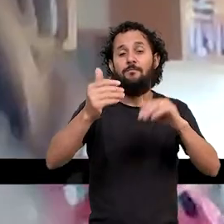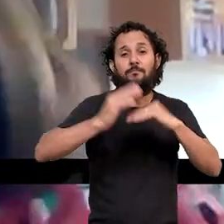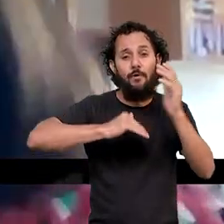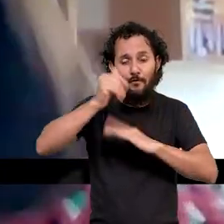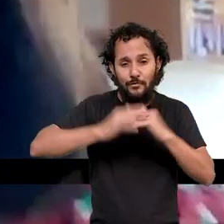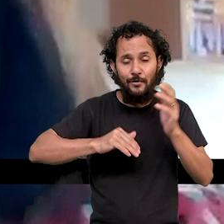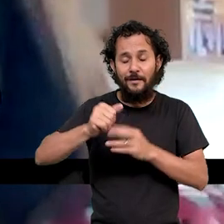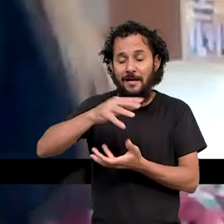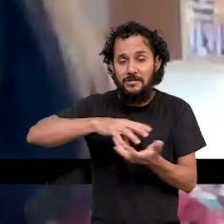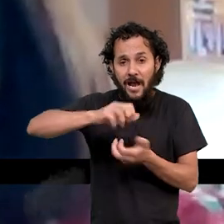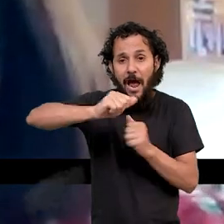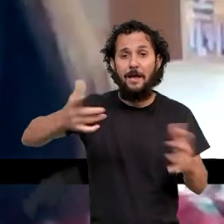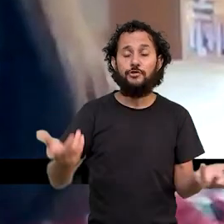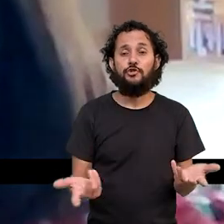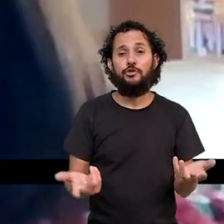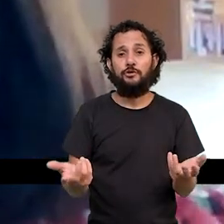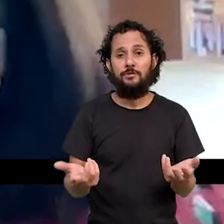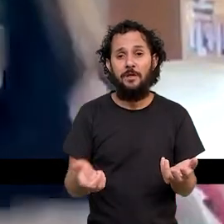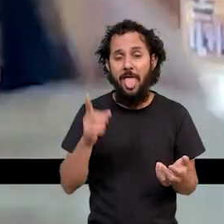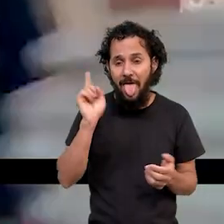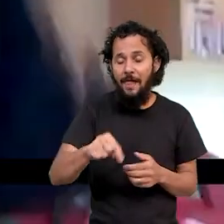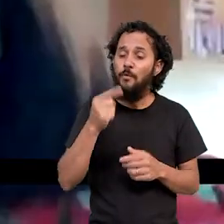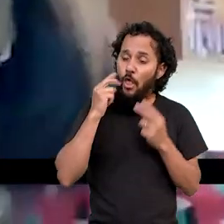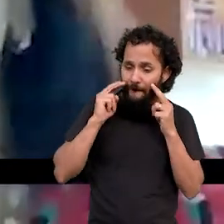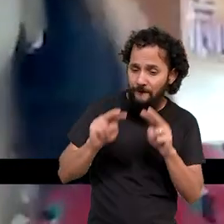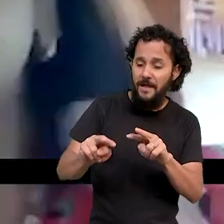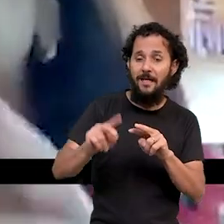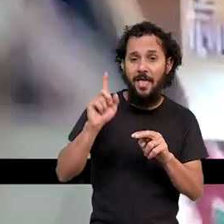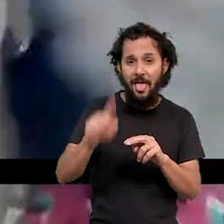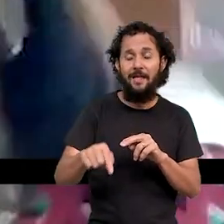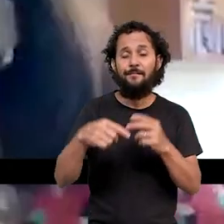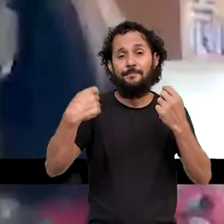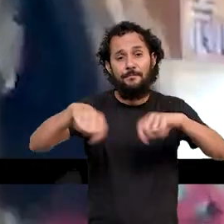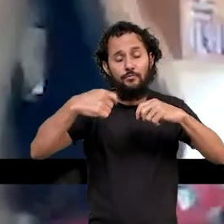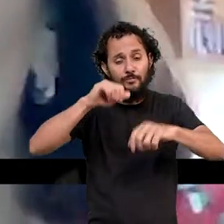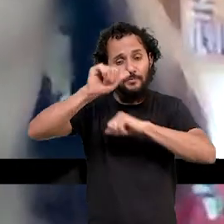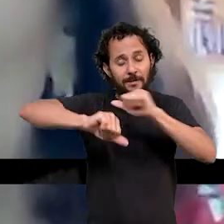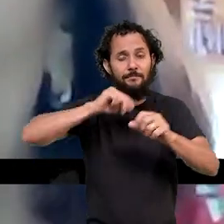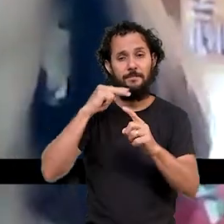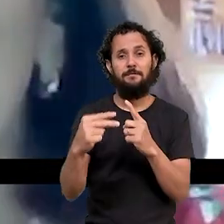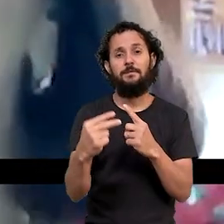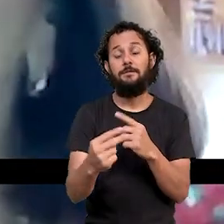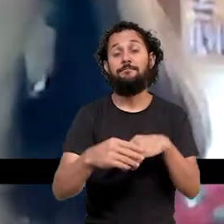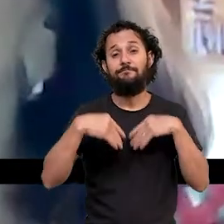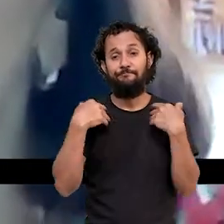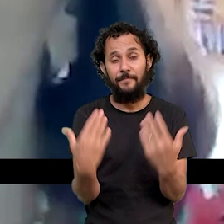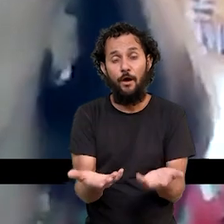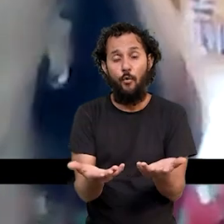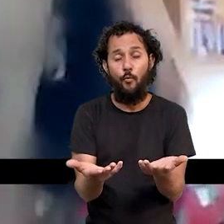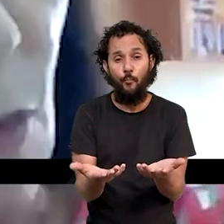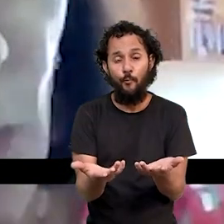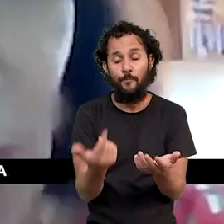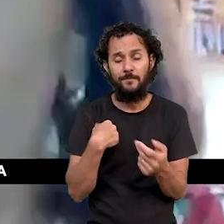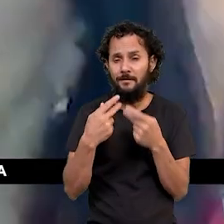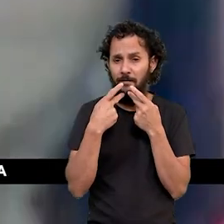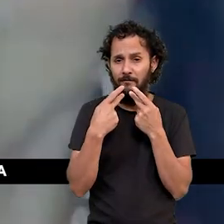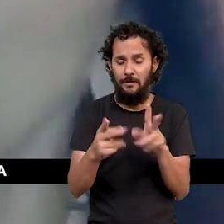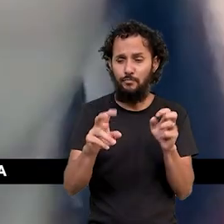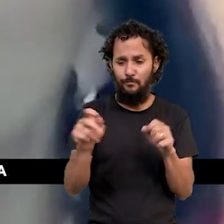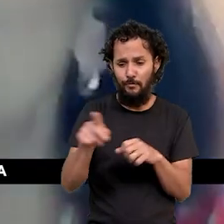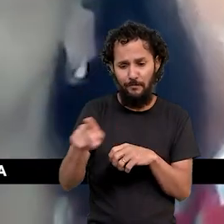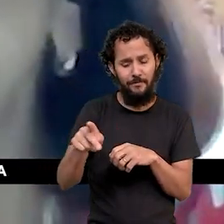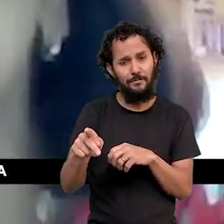ateliêristas, professores de arte, para a gente ver que é preciso mudar a perspectiva. Então, eu falo